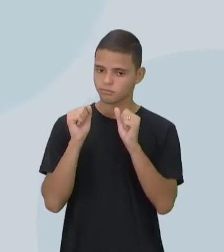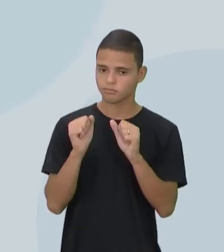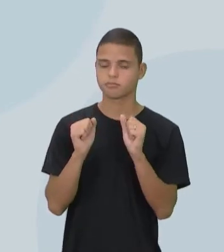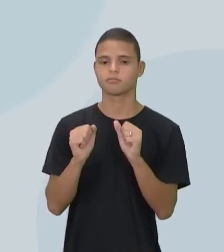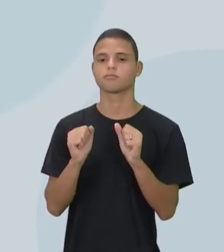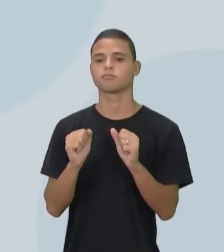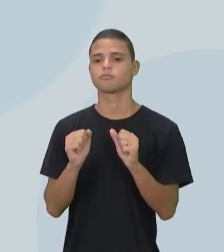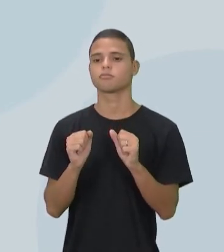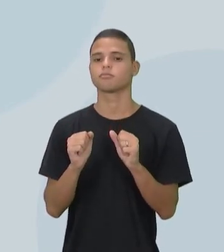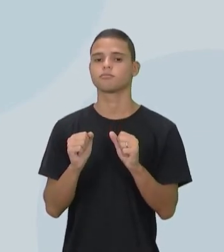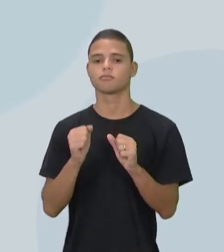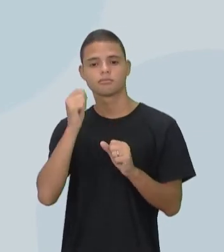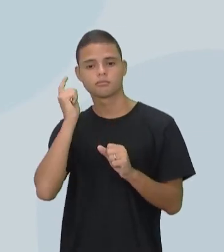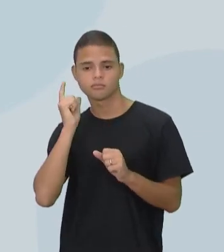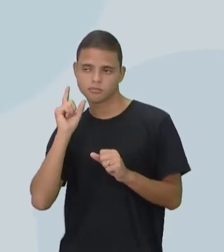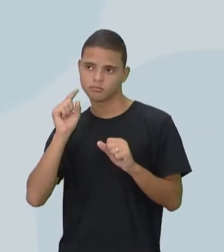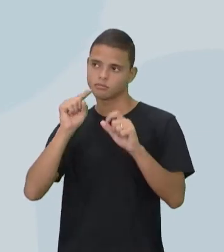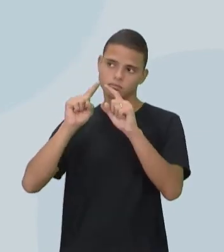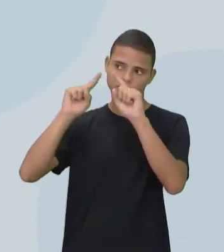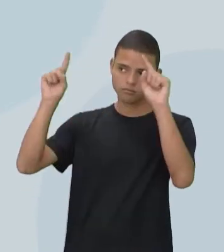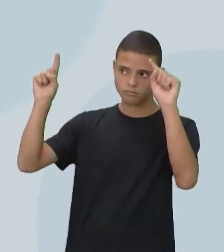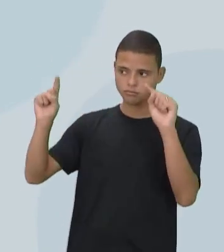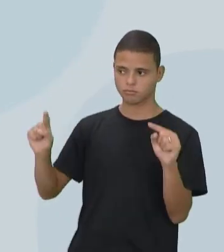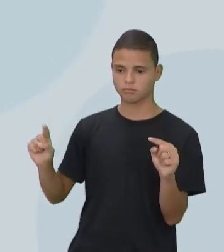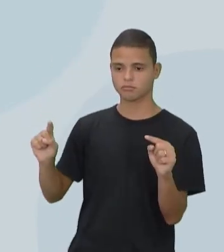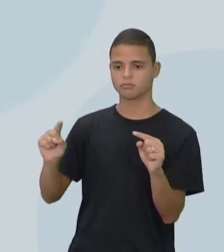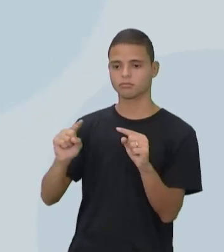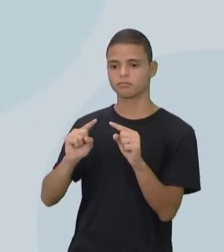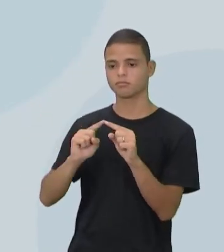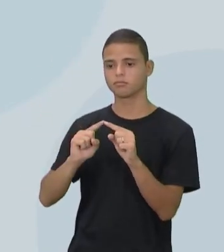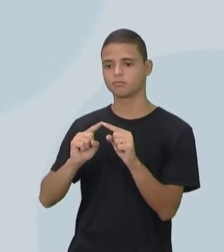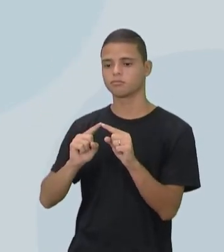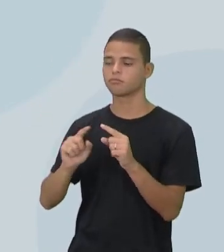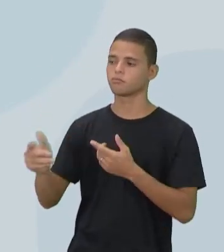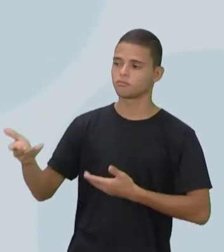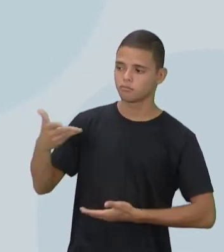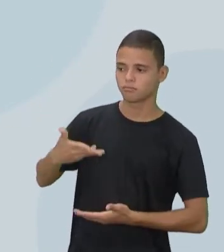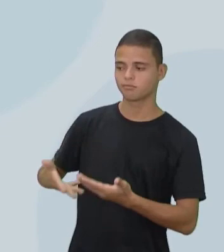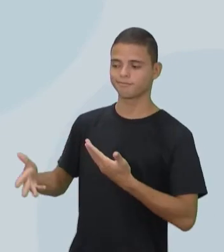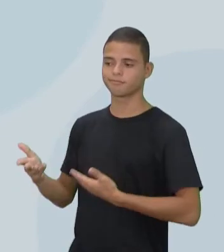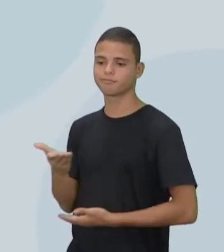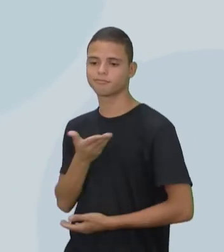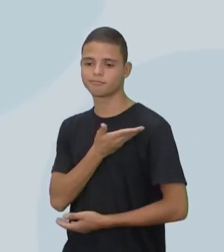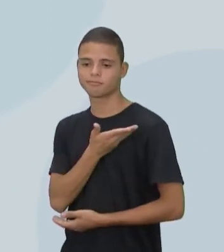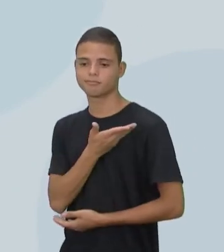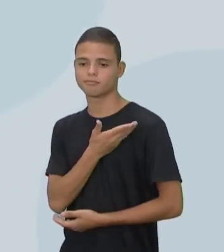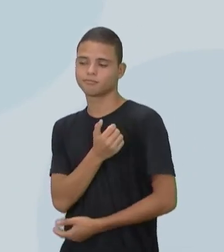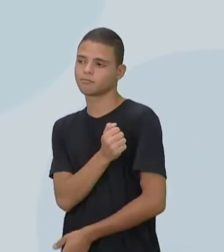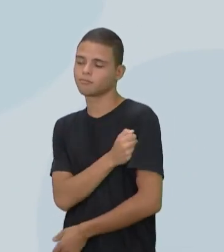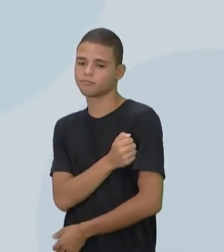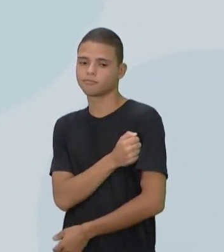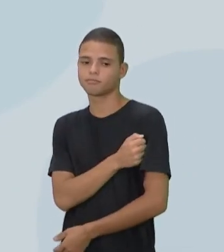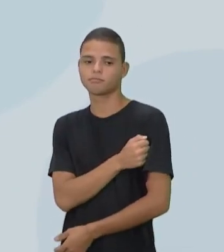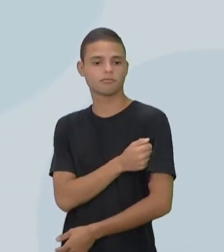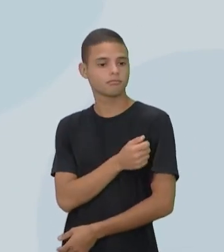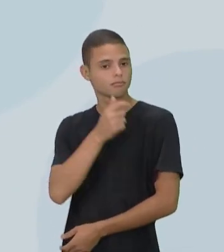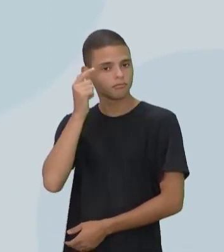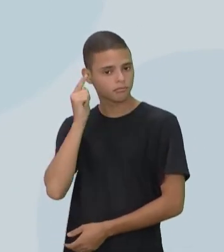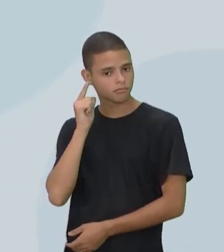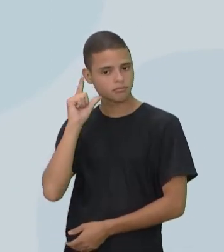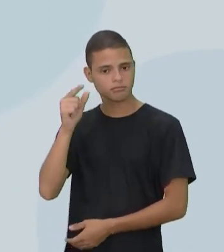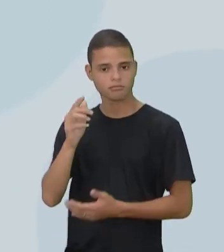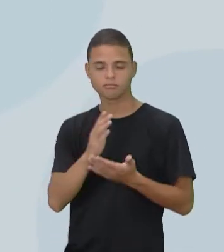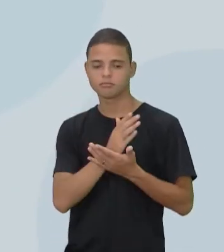indo na lousa lá e interagindo com os seus colegas aí na sala de aula. Você pode estar colocando